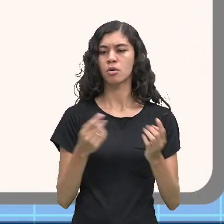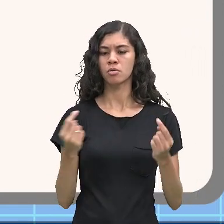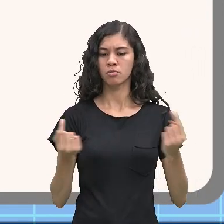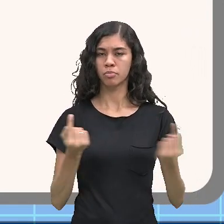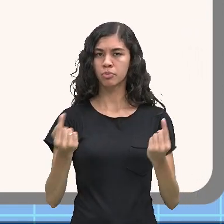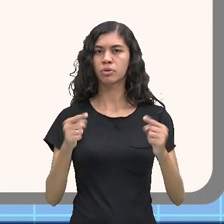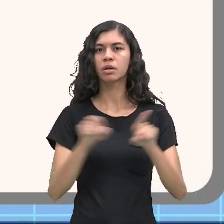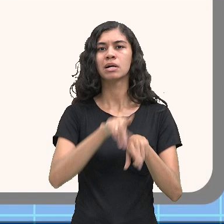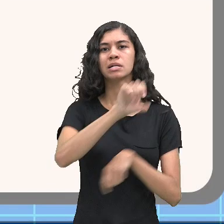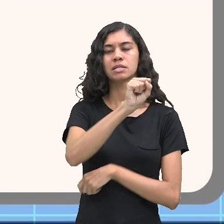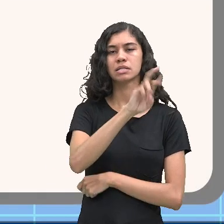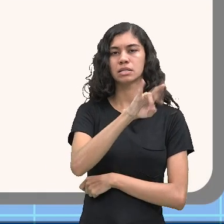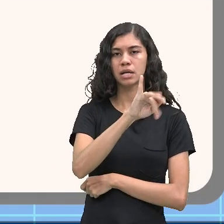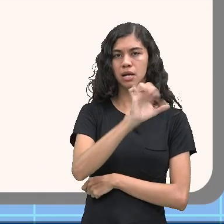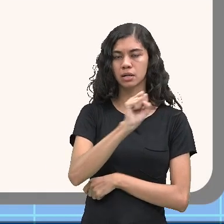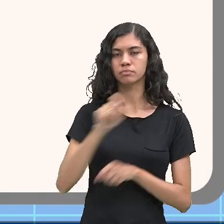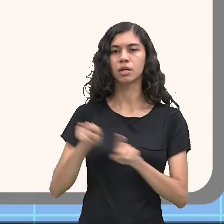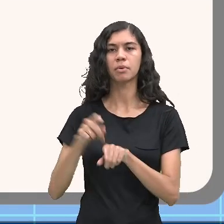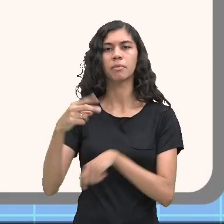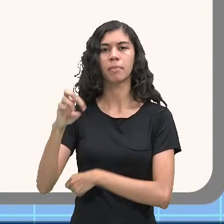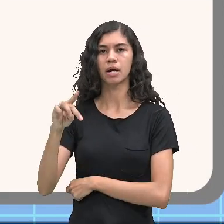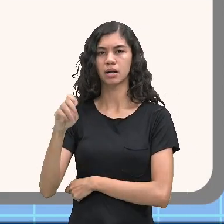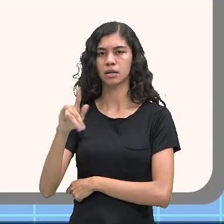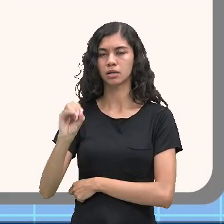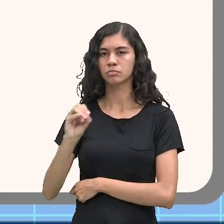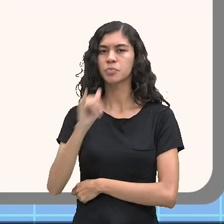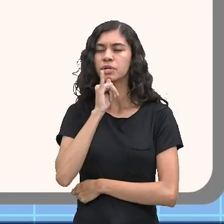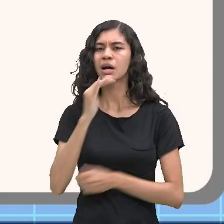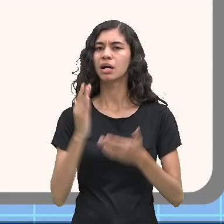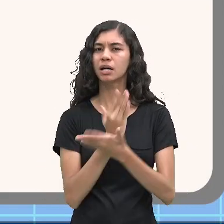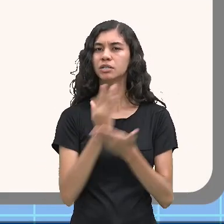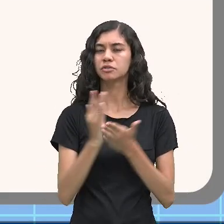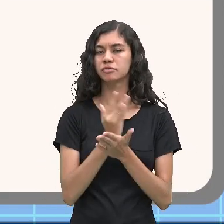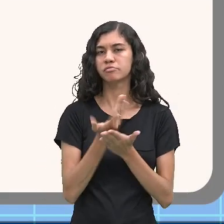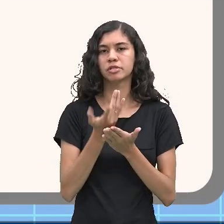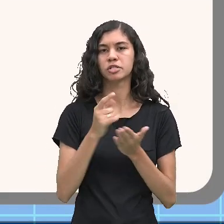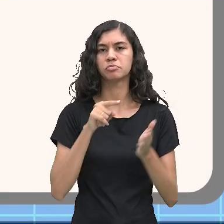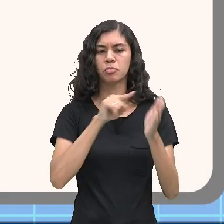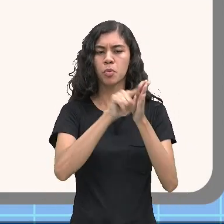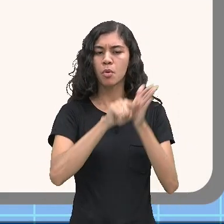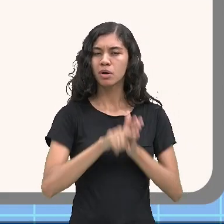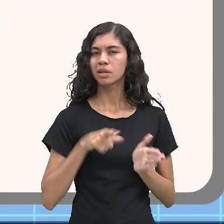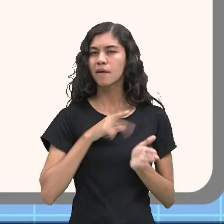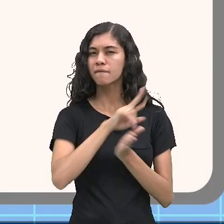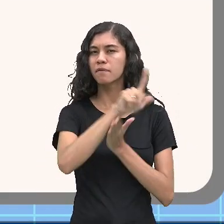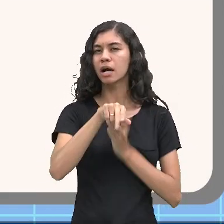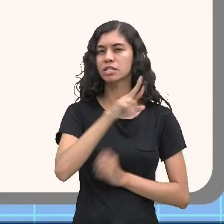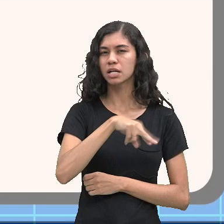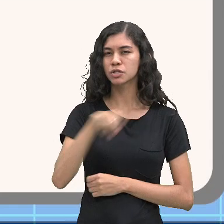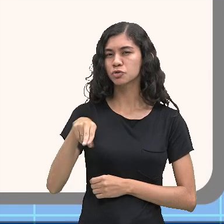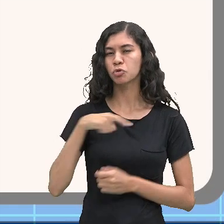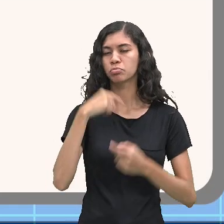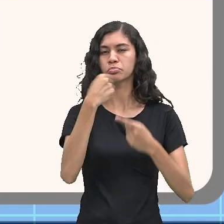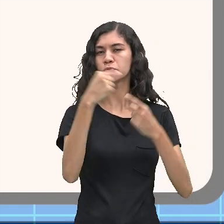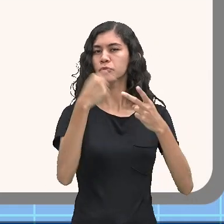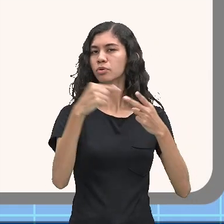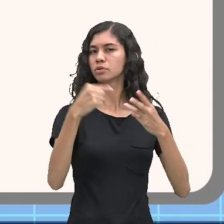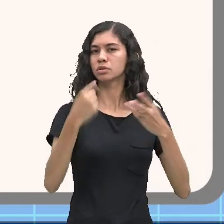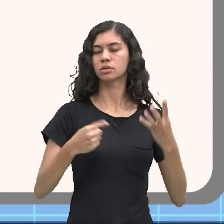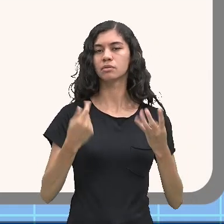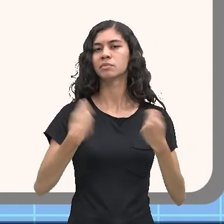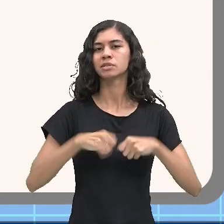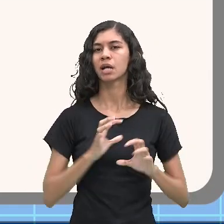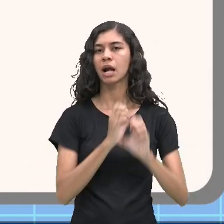resistores, porque às vezes a questão vai trazer várias lâmpadas, tá certo? Vários resistores, por exemplo, para você calcular um